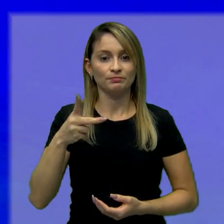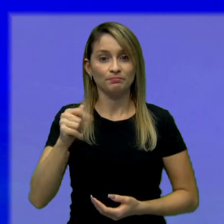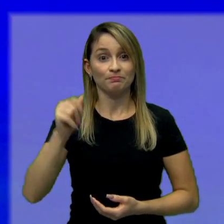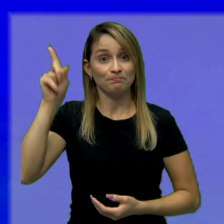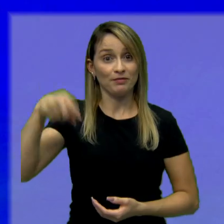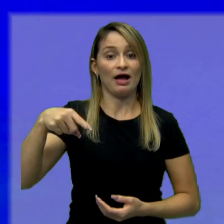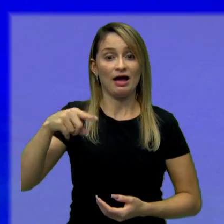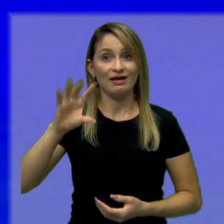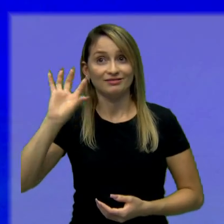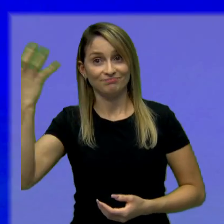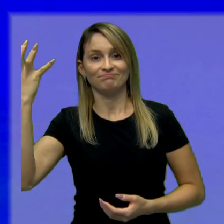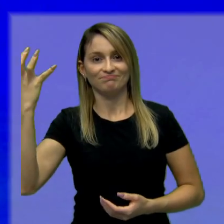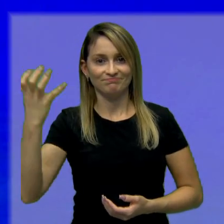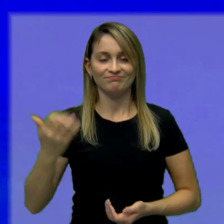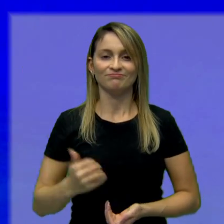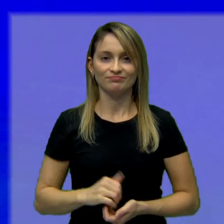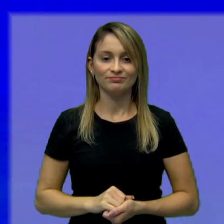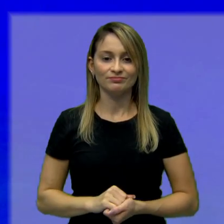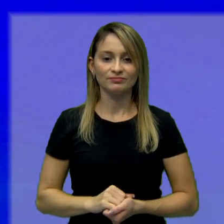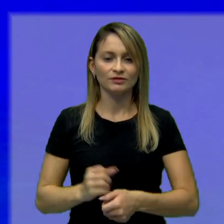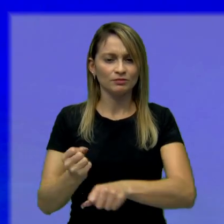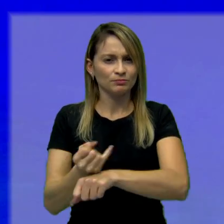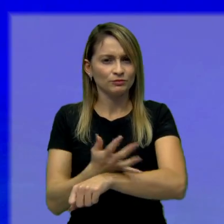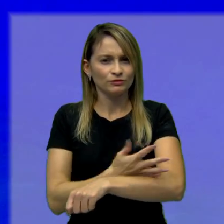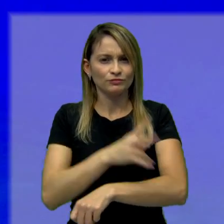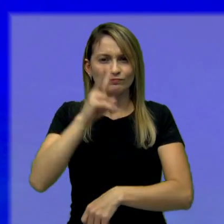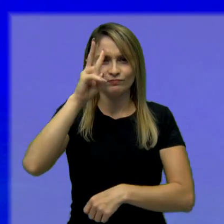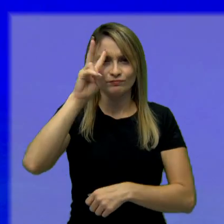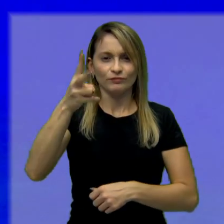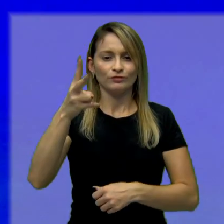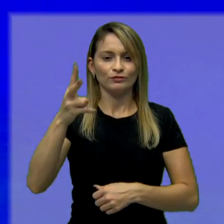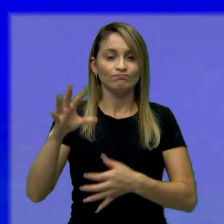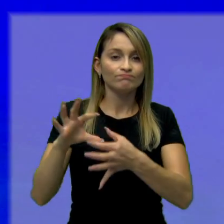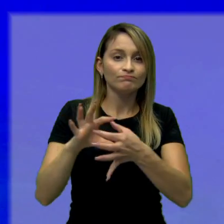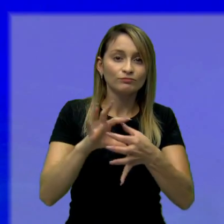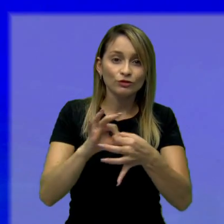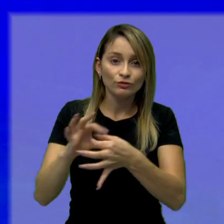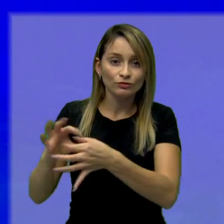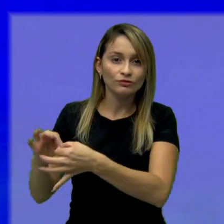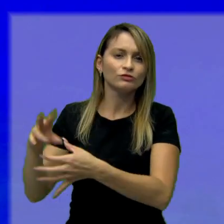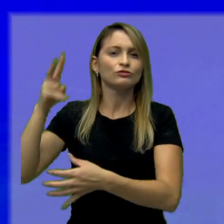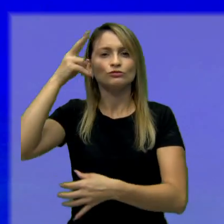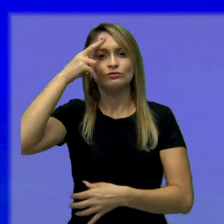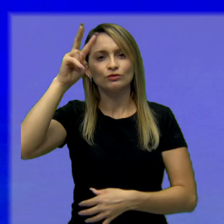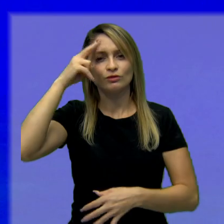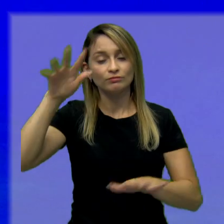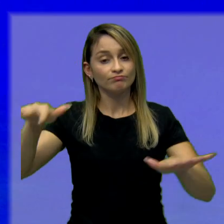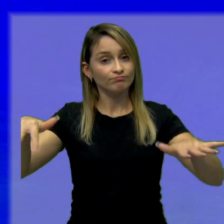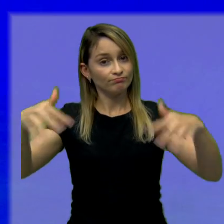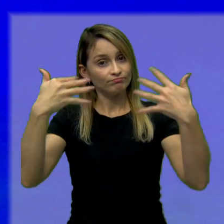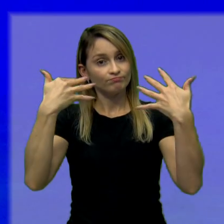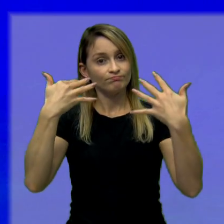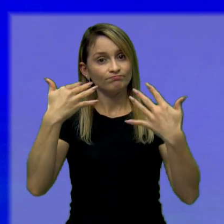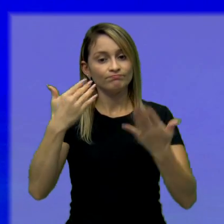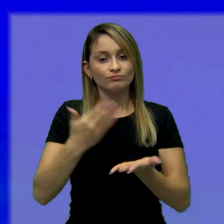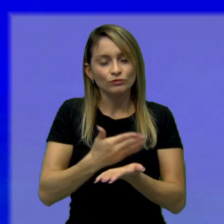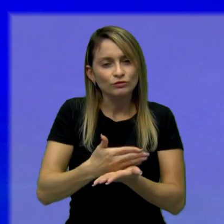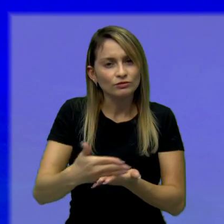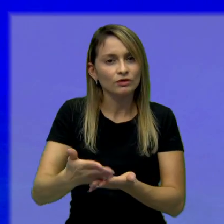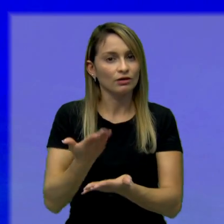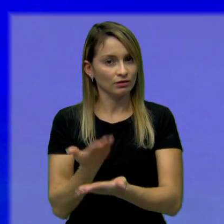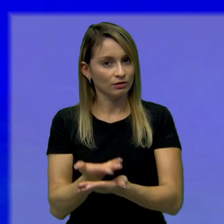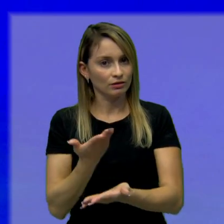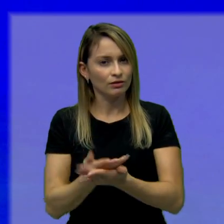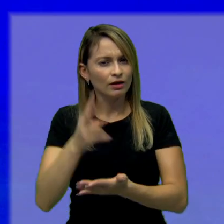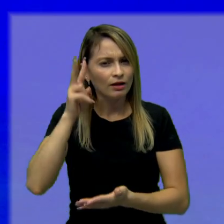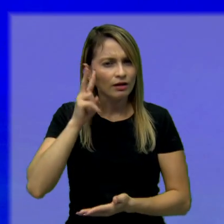disse, pá, acontece. Num momento de extrema emoção, que é o contexto histórico que eu chamei tanto a sua atenção no